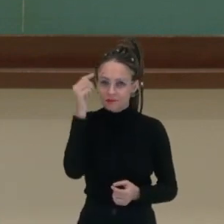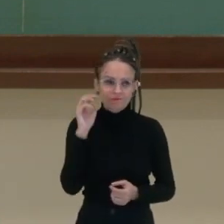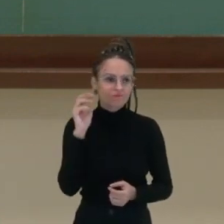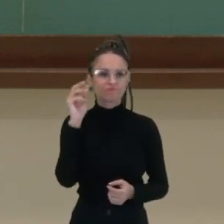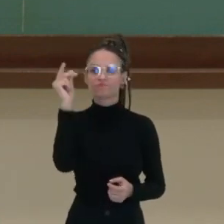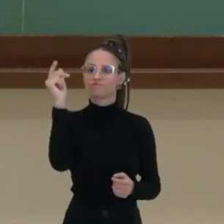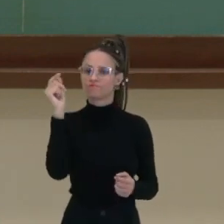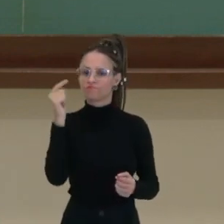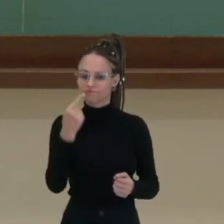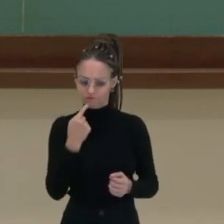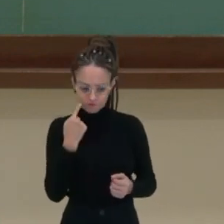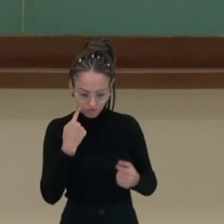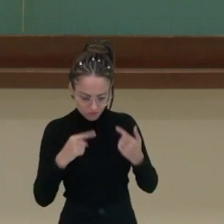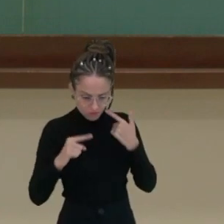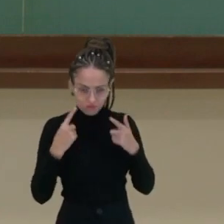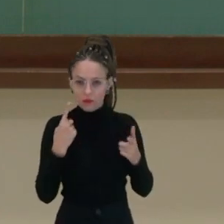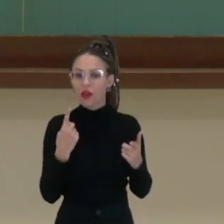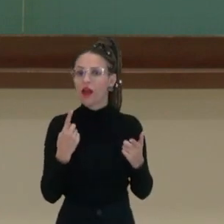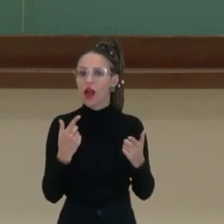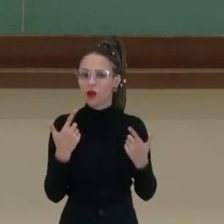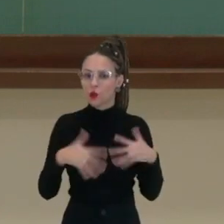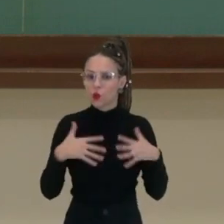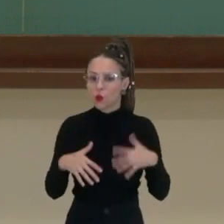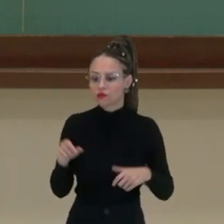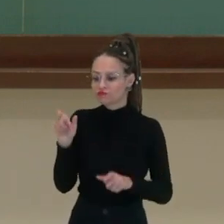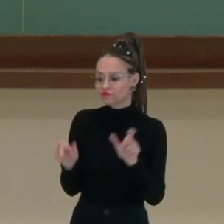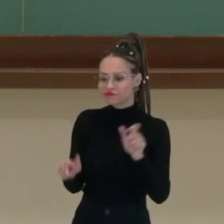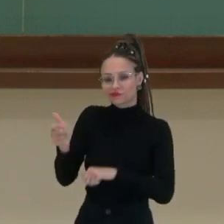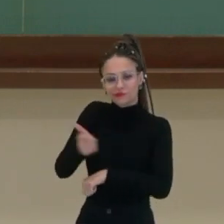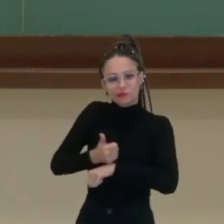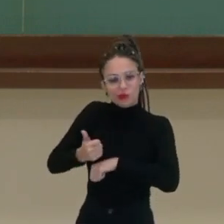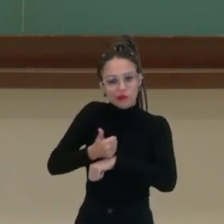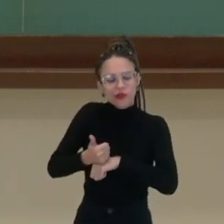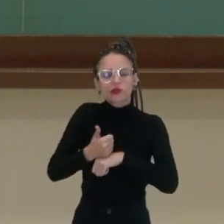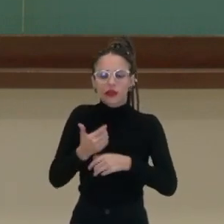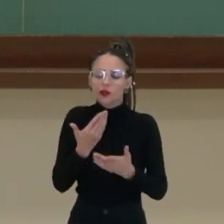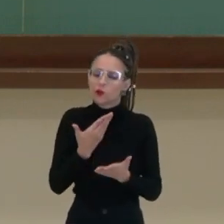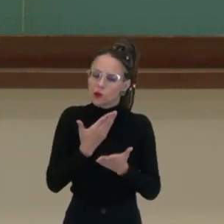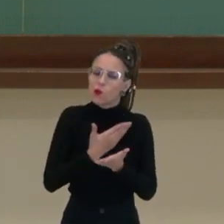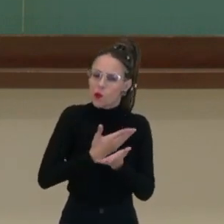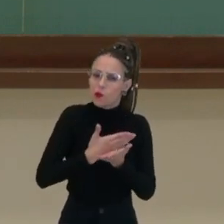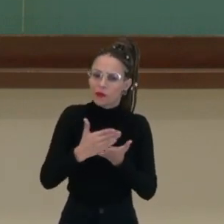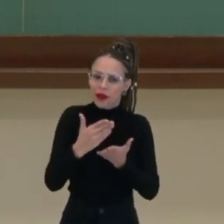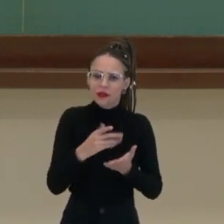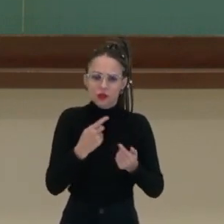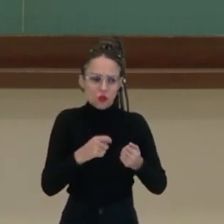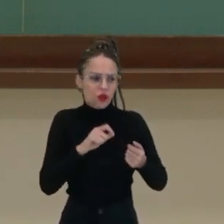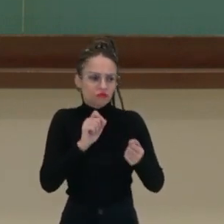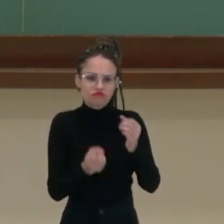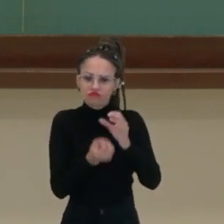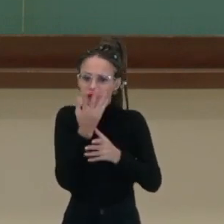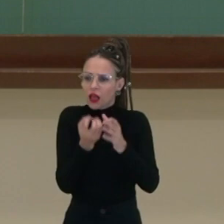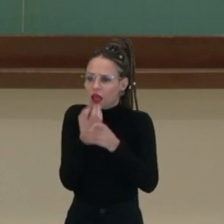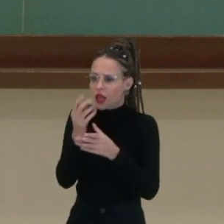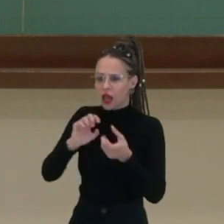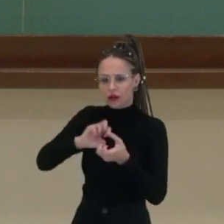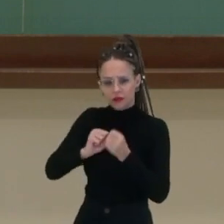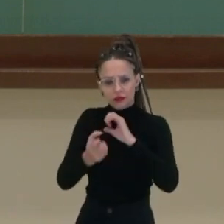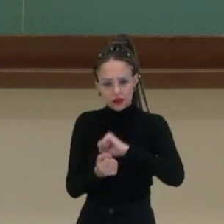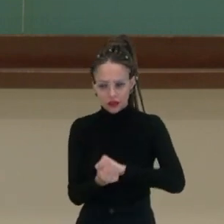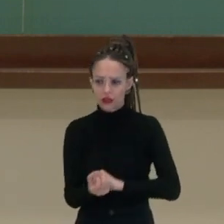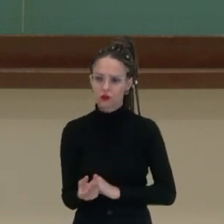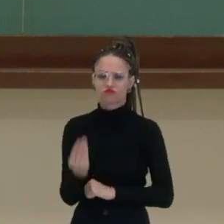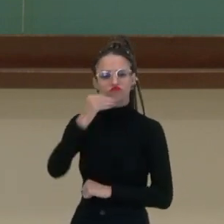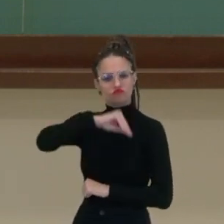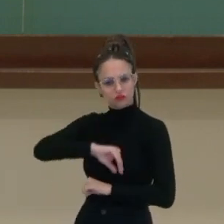se descobrindo. E nisso muitos artesãos começam a surgir para suprir as suas necessidades. E o artesanato começa